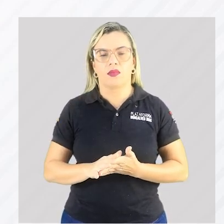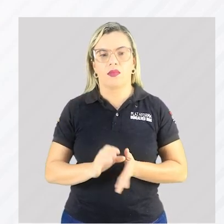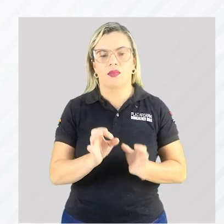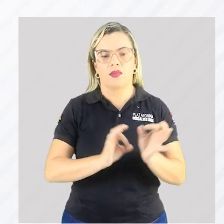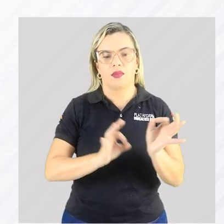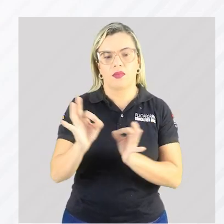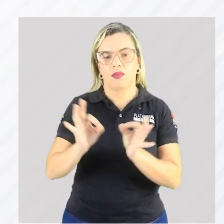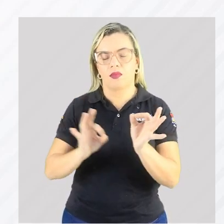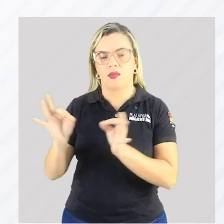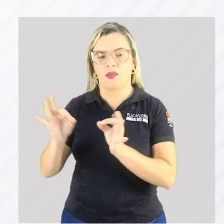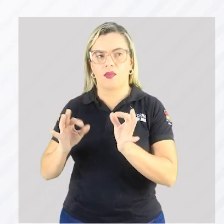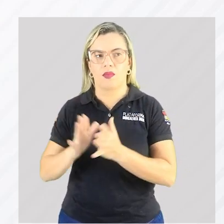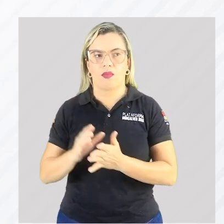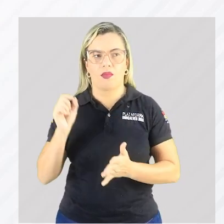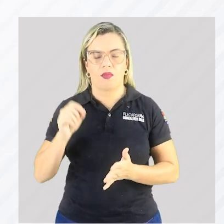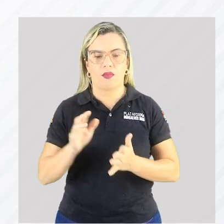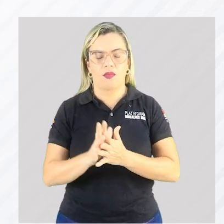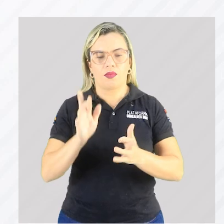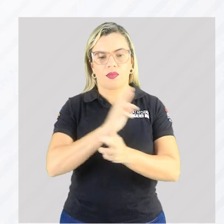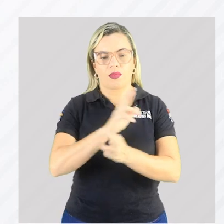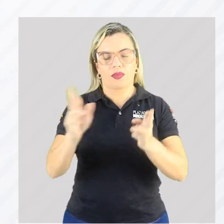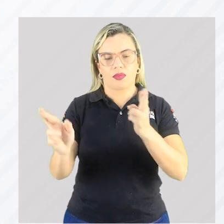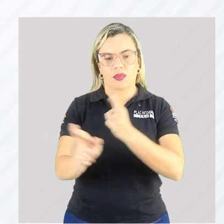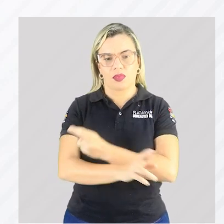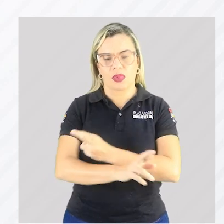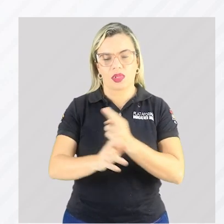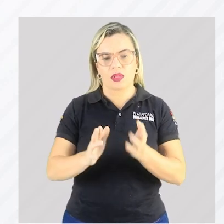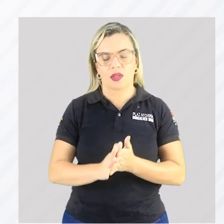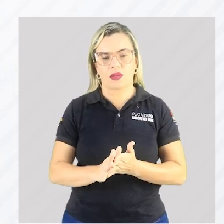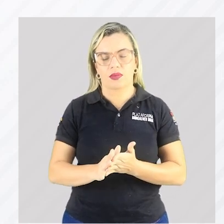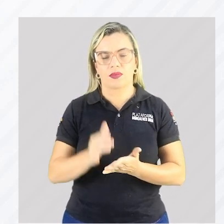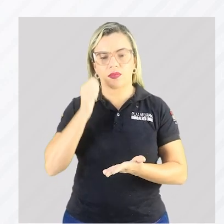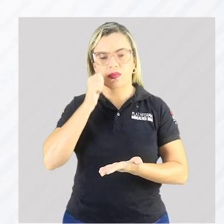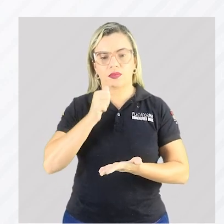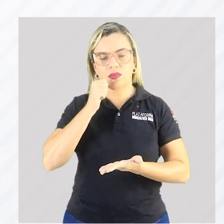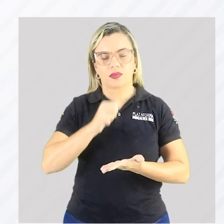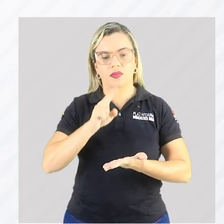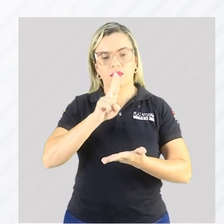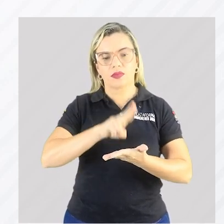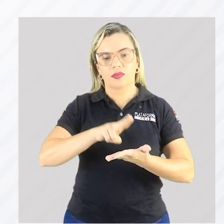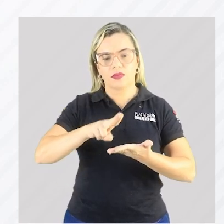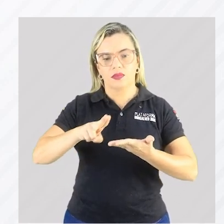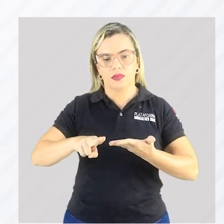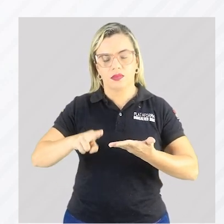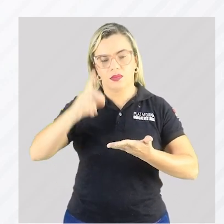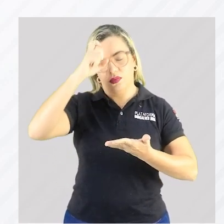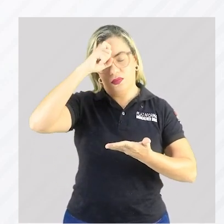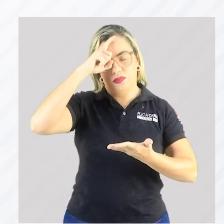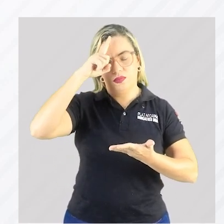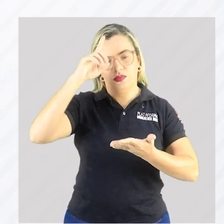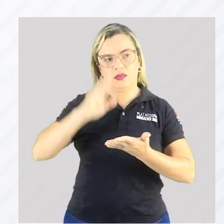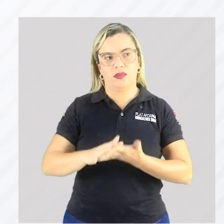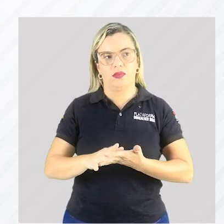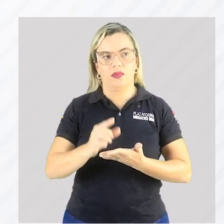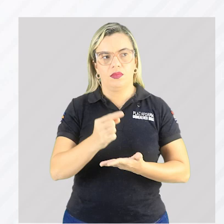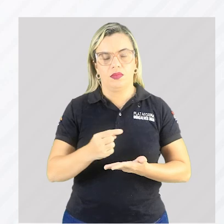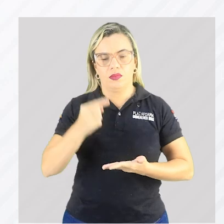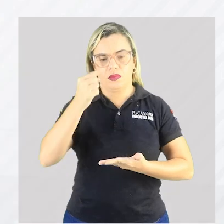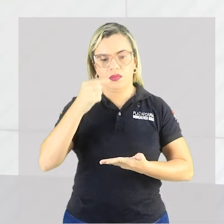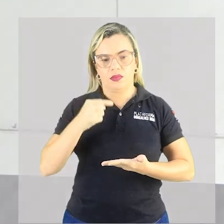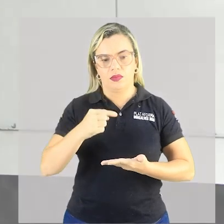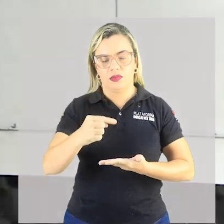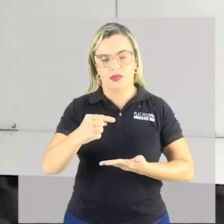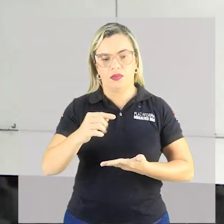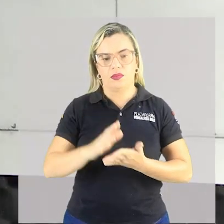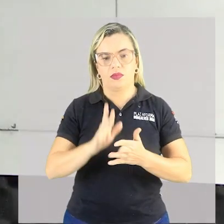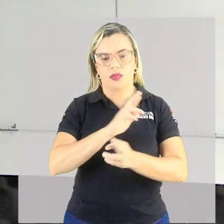ó. Aqui é com relação a internações das mulheres e aqui é com relação à internação o quê? Dos homens, tá? O que que a gente